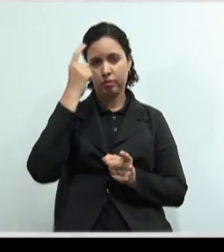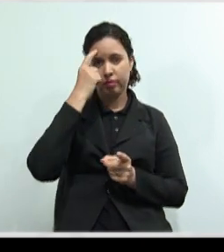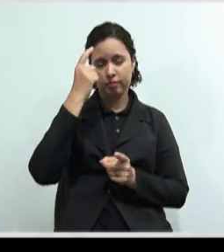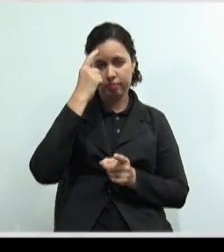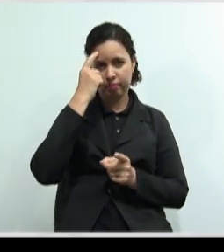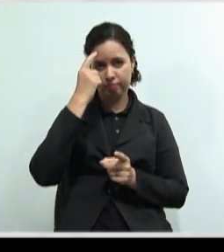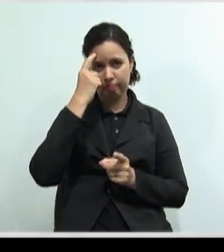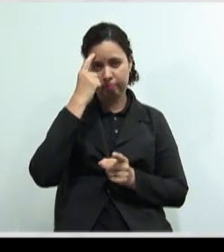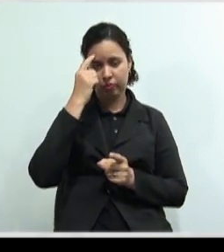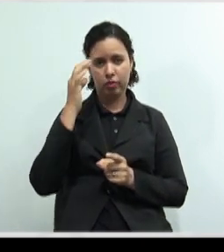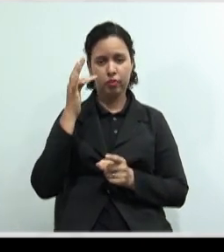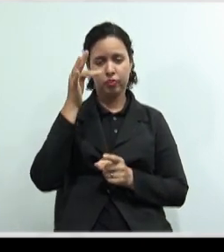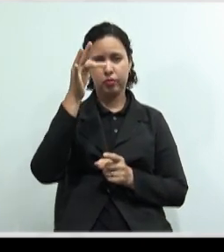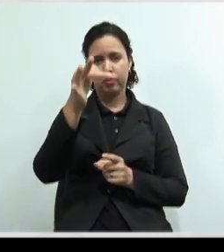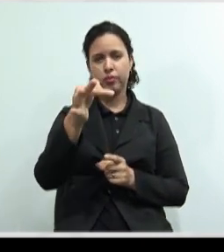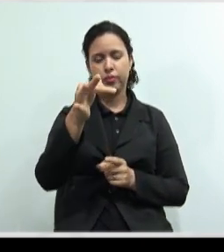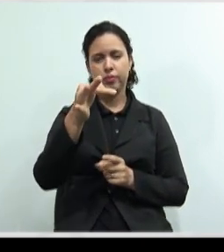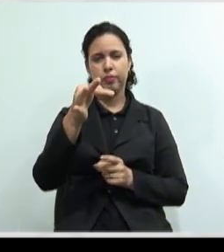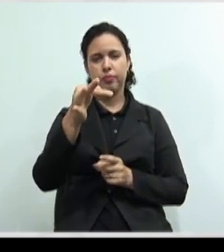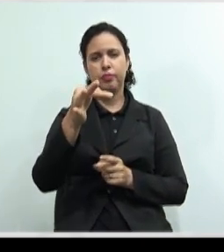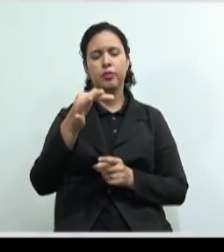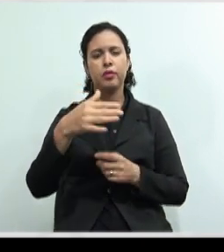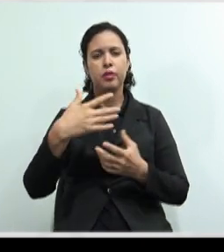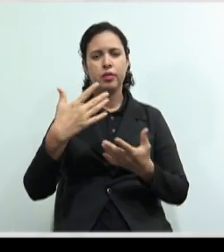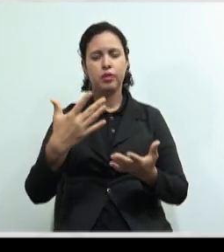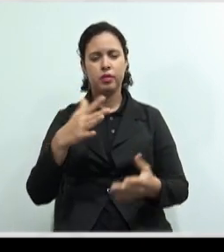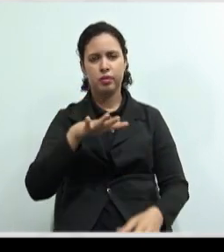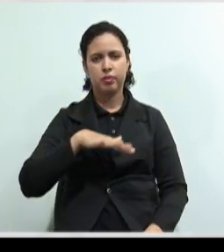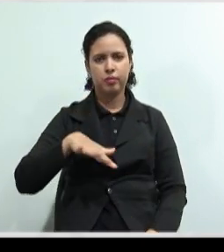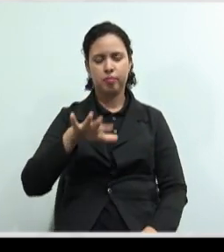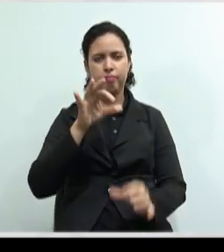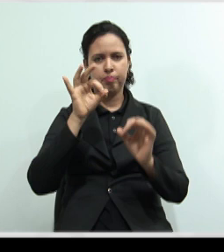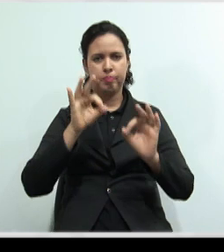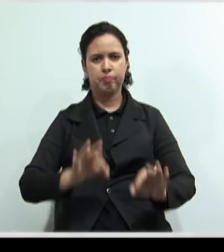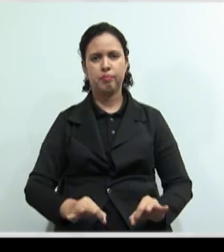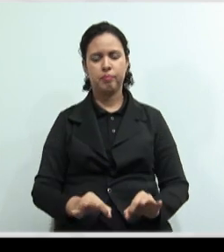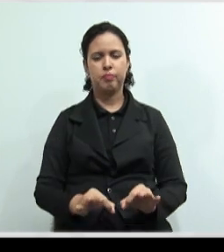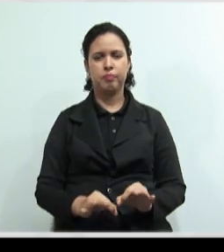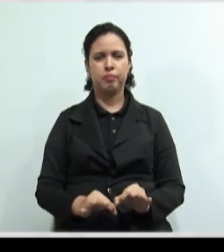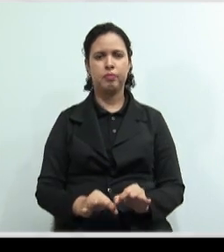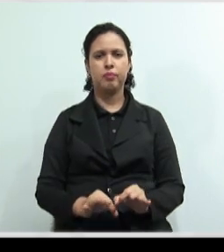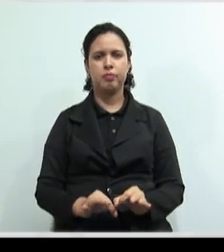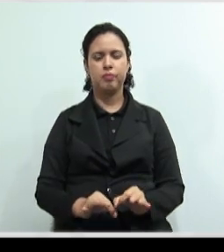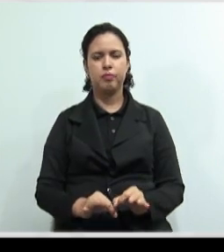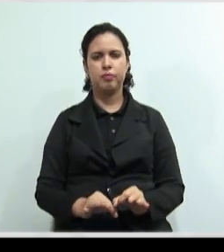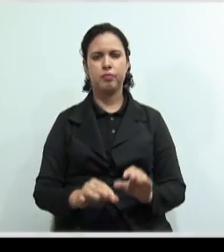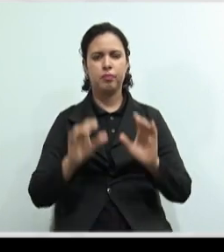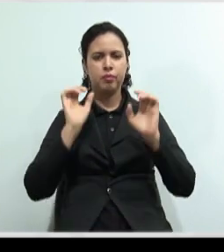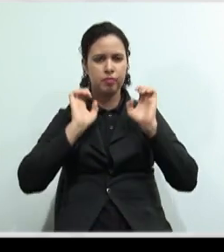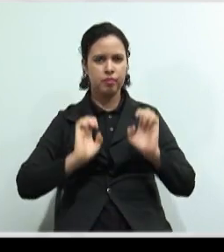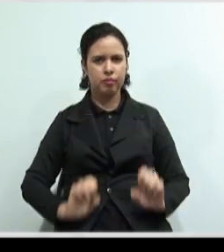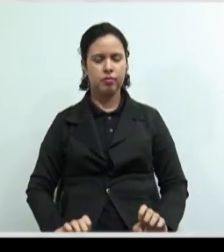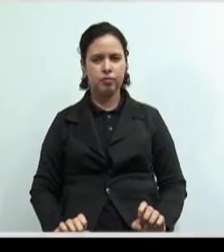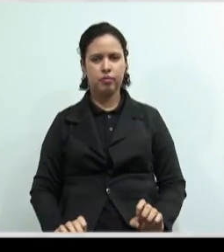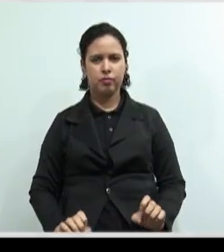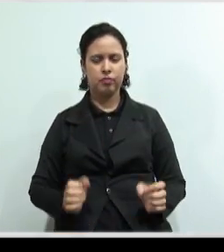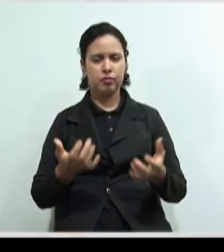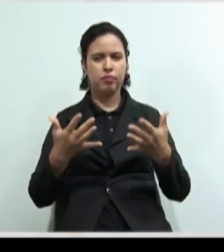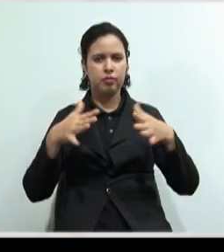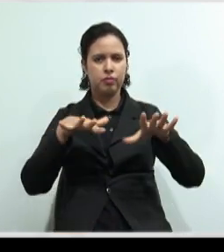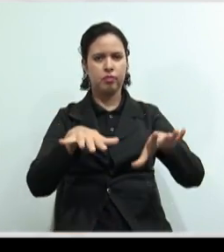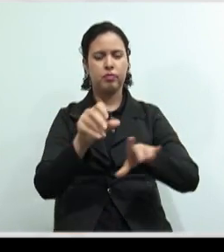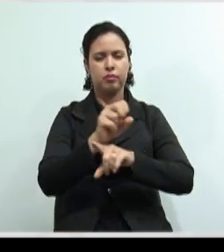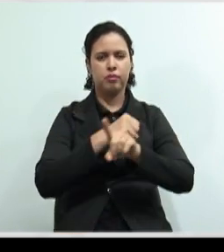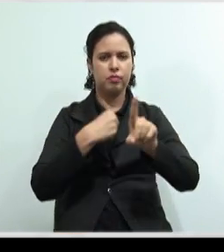estáveis e de longo prazo. Quando o comércio é feito de maneira justa, quando ele é feito de maneira ética, a inclusão social e